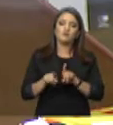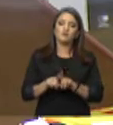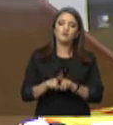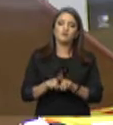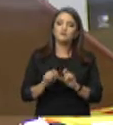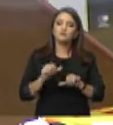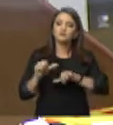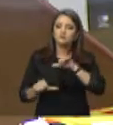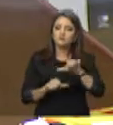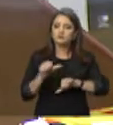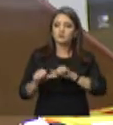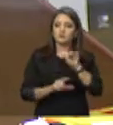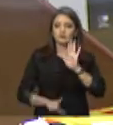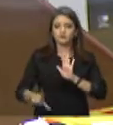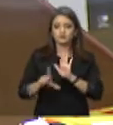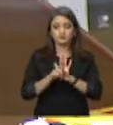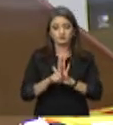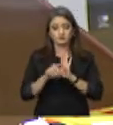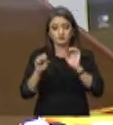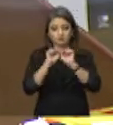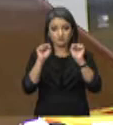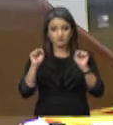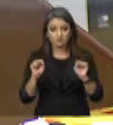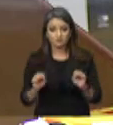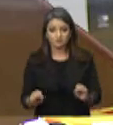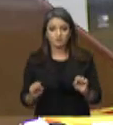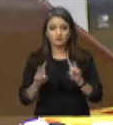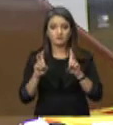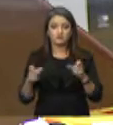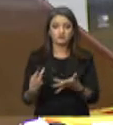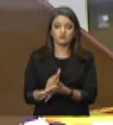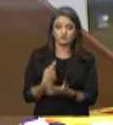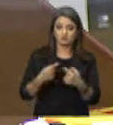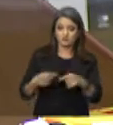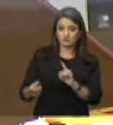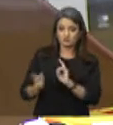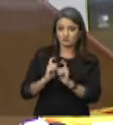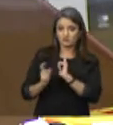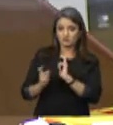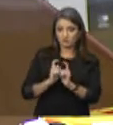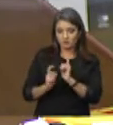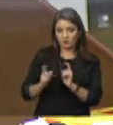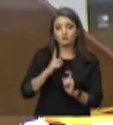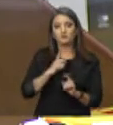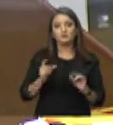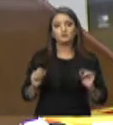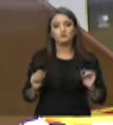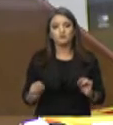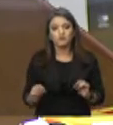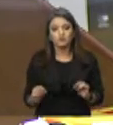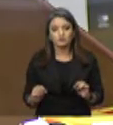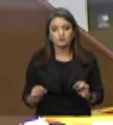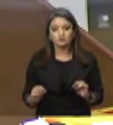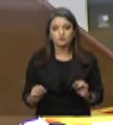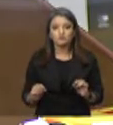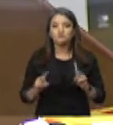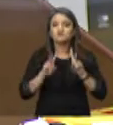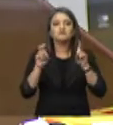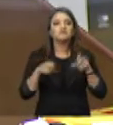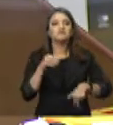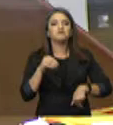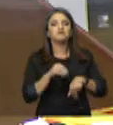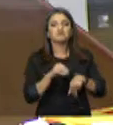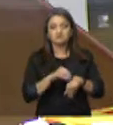promoveu reformas estruturais no sistema normativo referente à improbidade administrativa vida eliminar o tipo culposo das